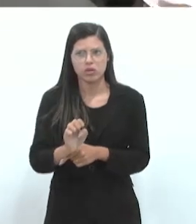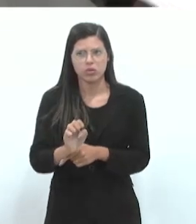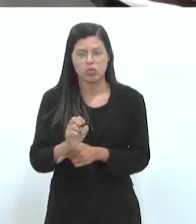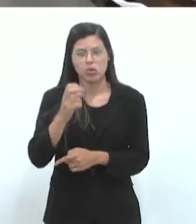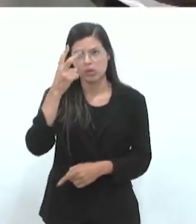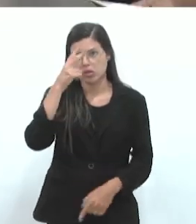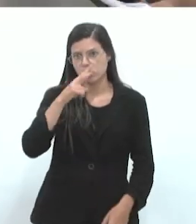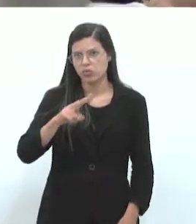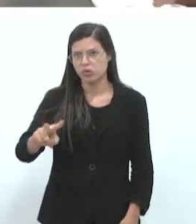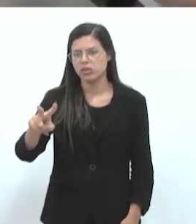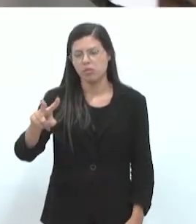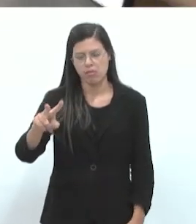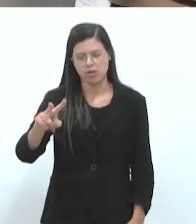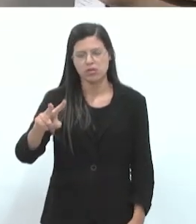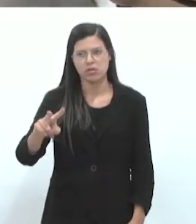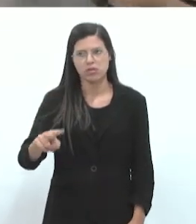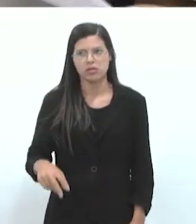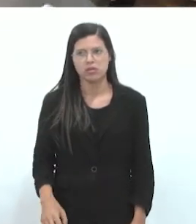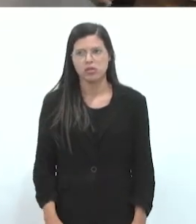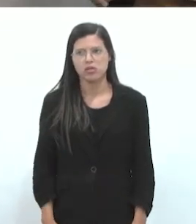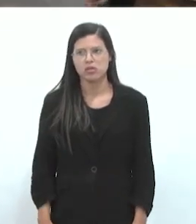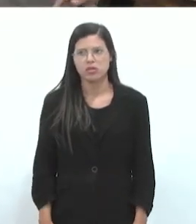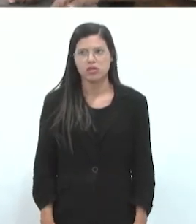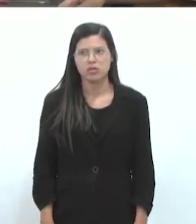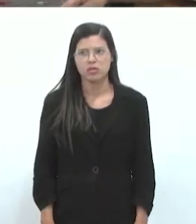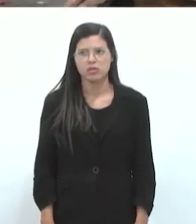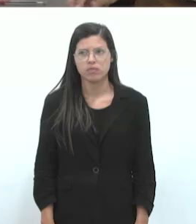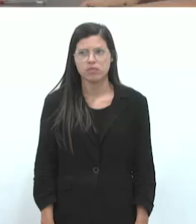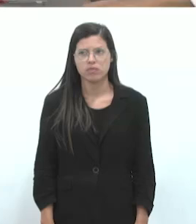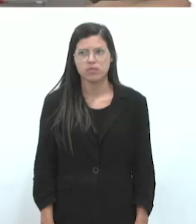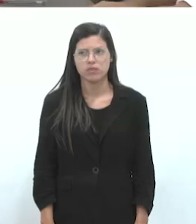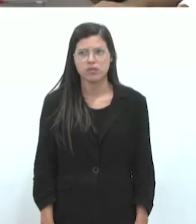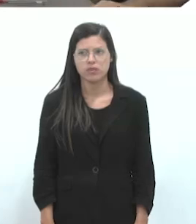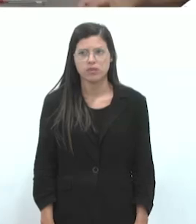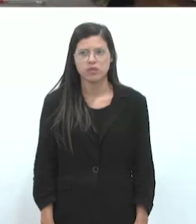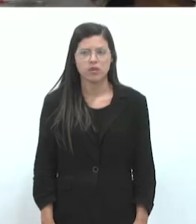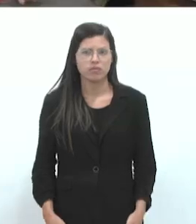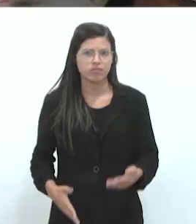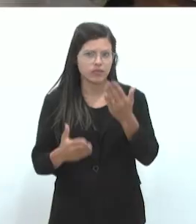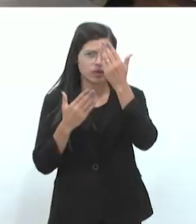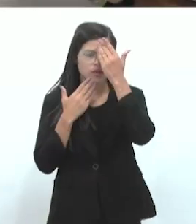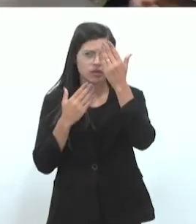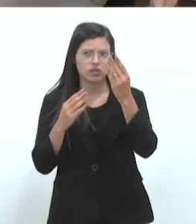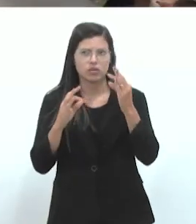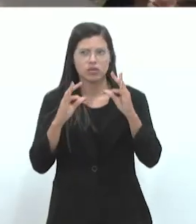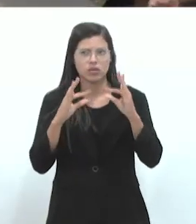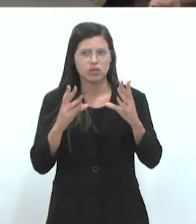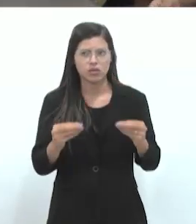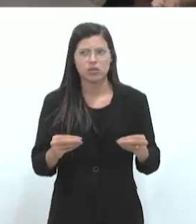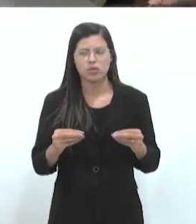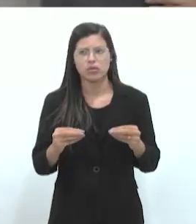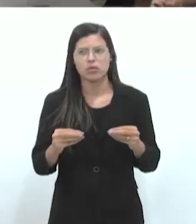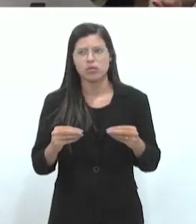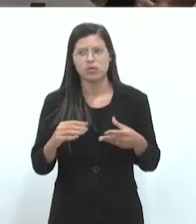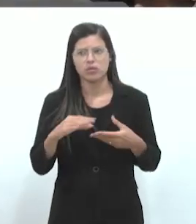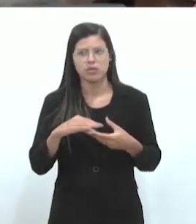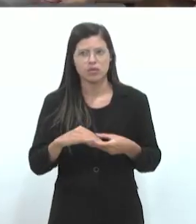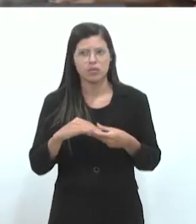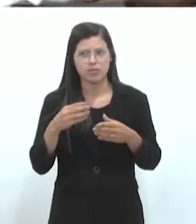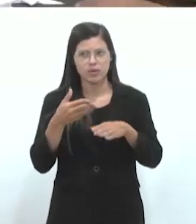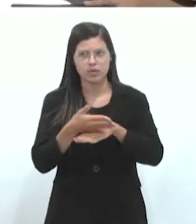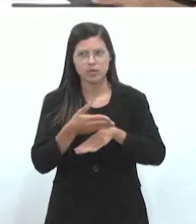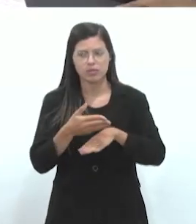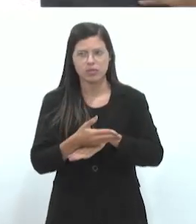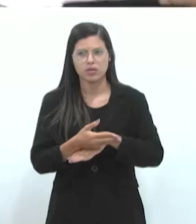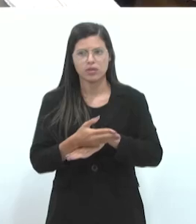a próxima quarta, a outra próxima. Bem, agradeço a todos. Saúdo a ilustre presença do deputado Chico